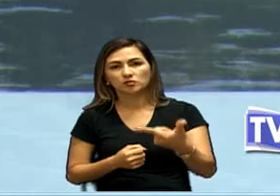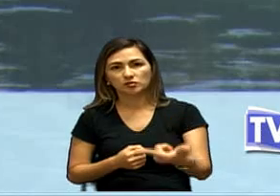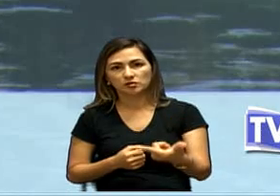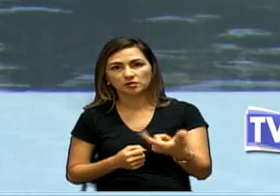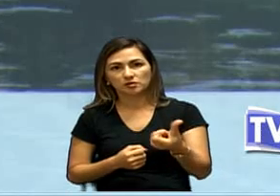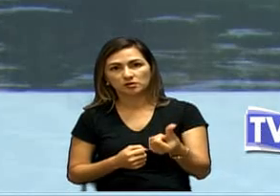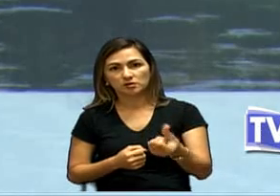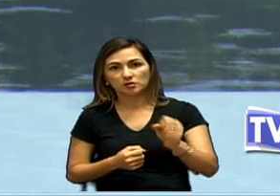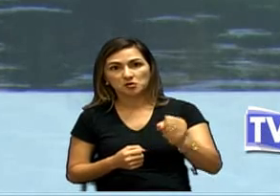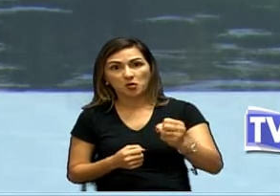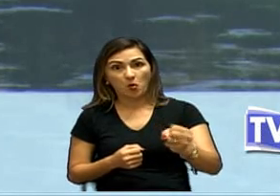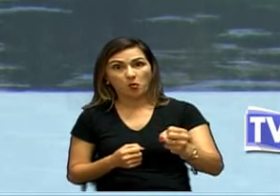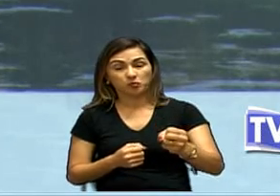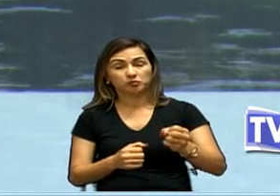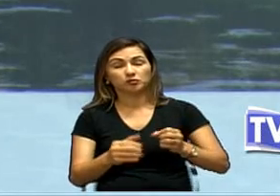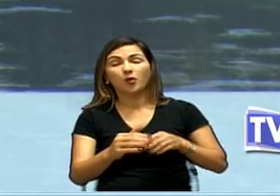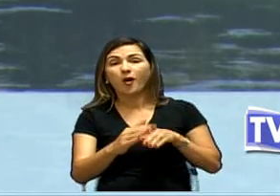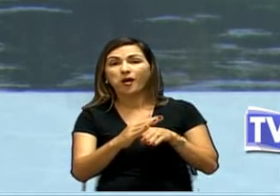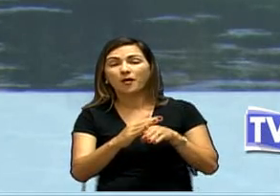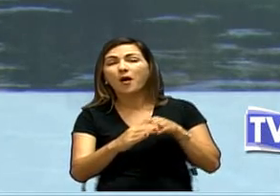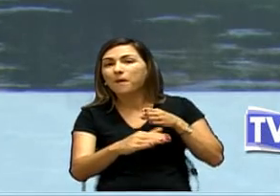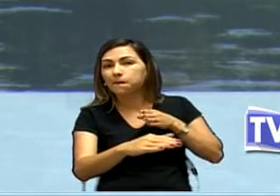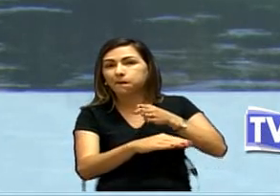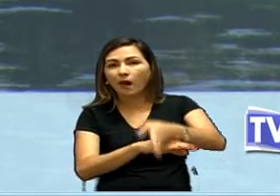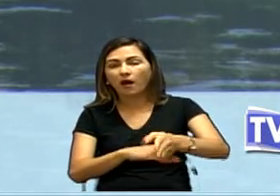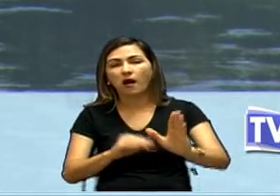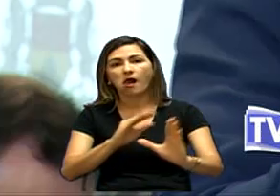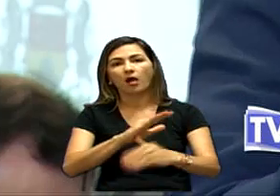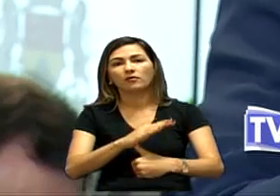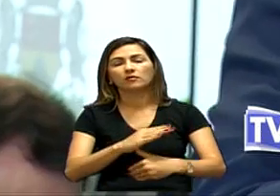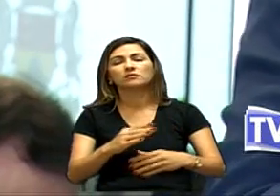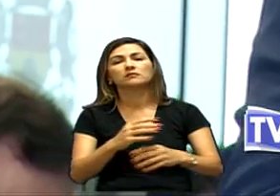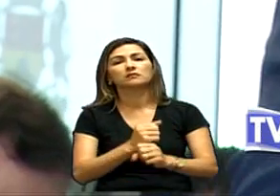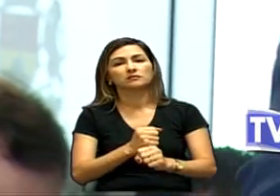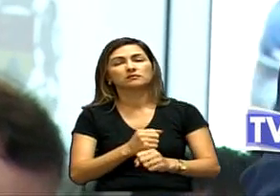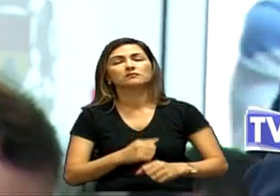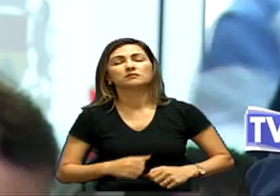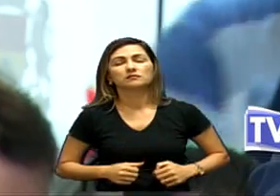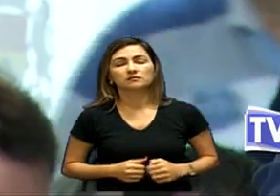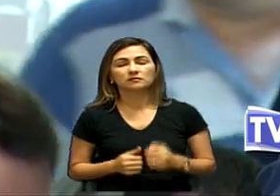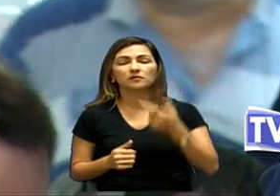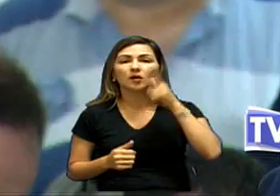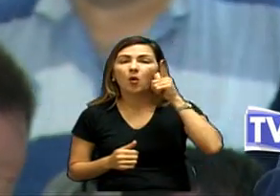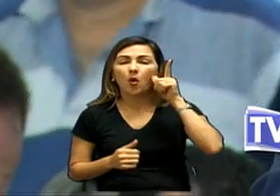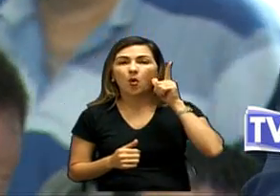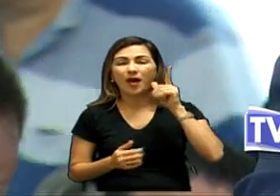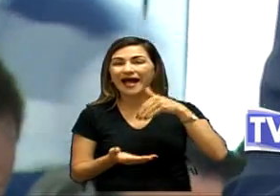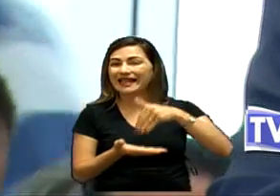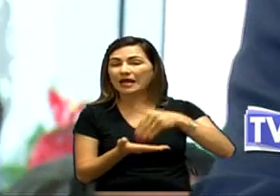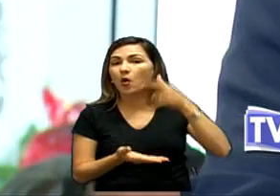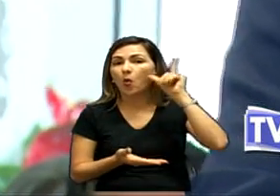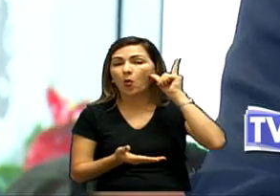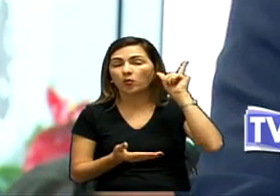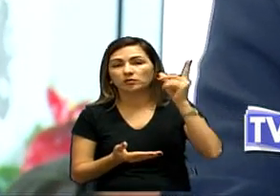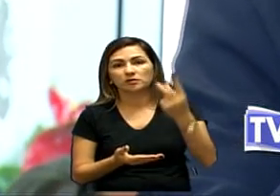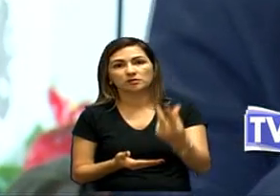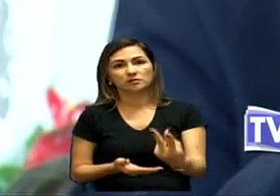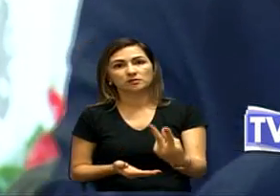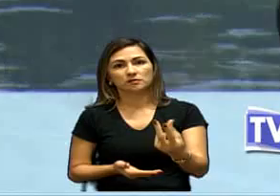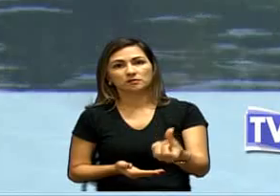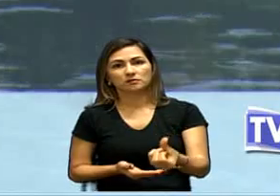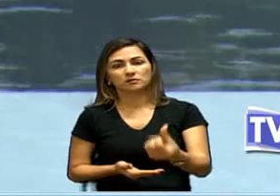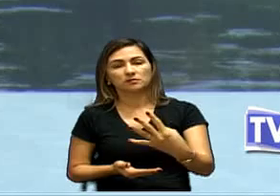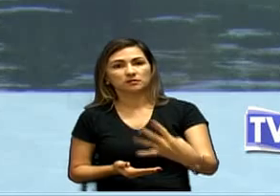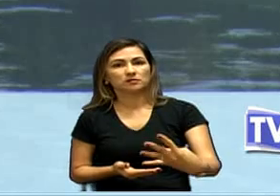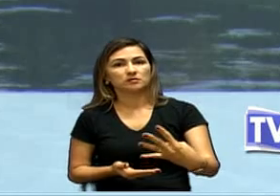268 invasões. 268 invasões, ô Nenê. Ele está falando no ano passado inteiro e esse ano... Até o dia de ontem, 274. Então,